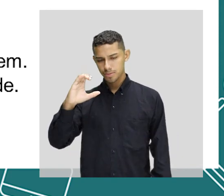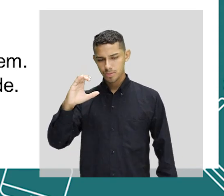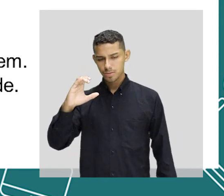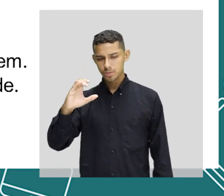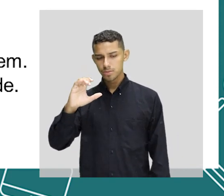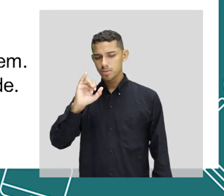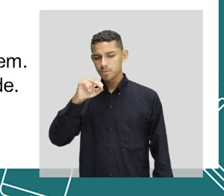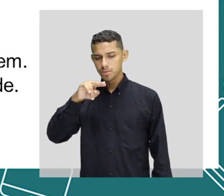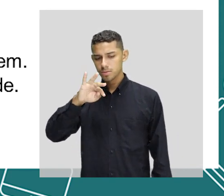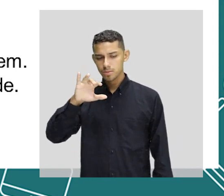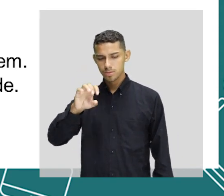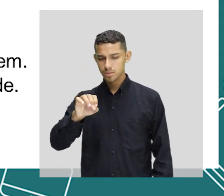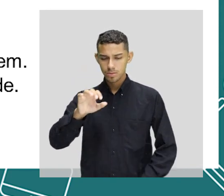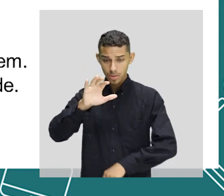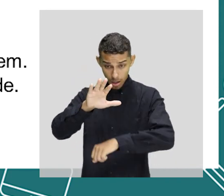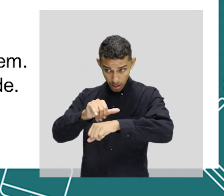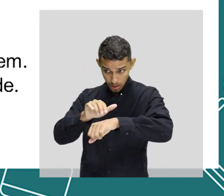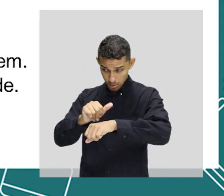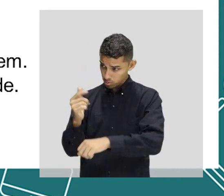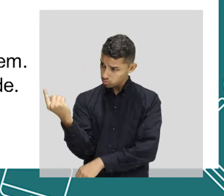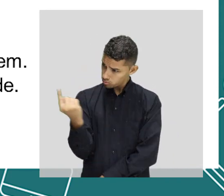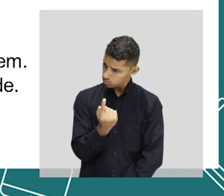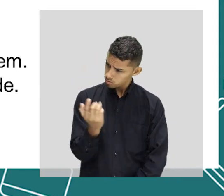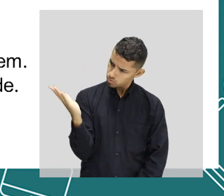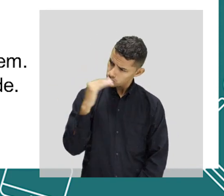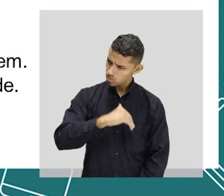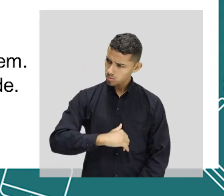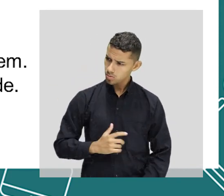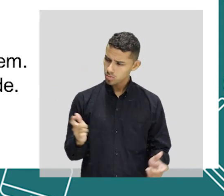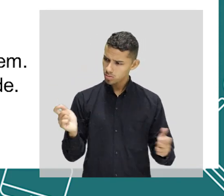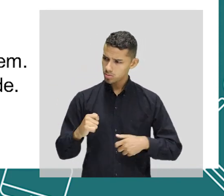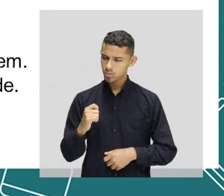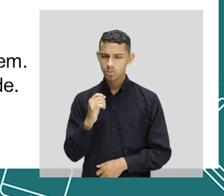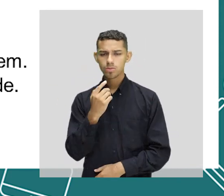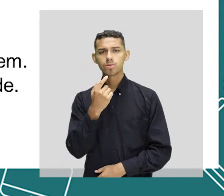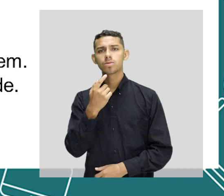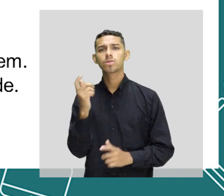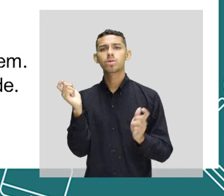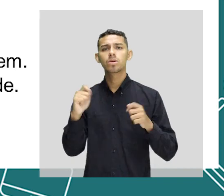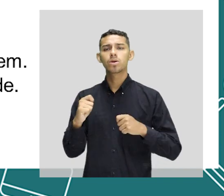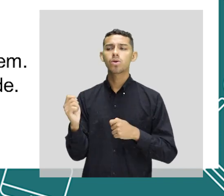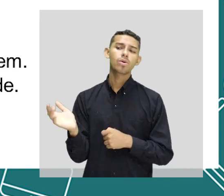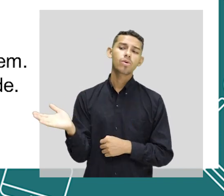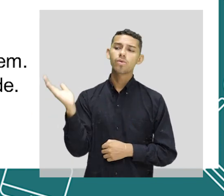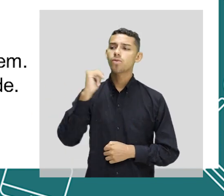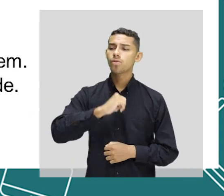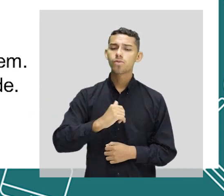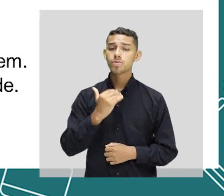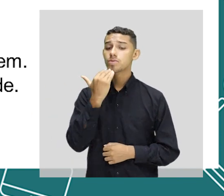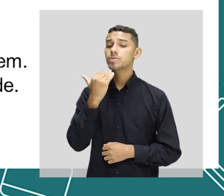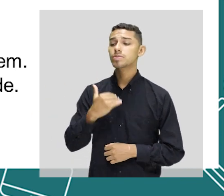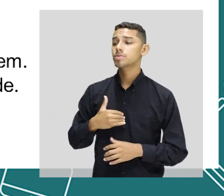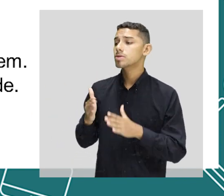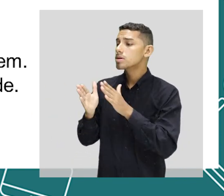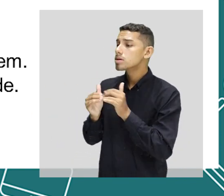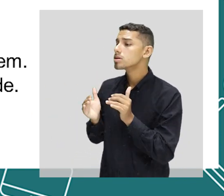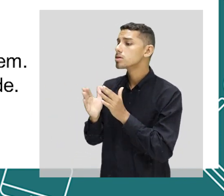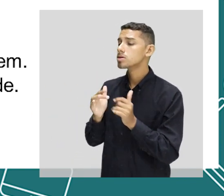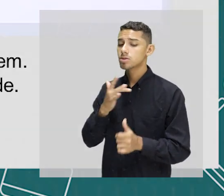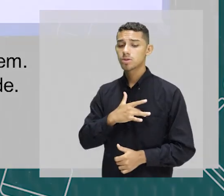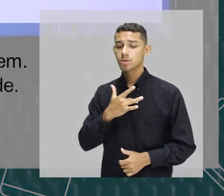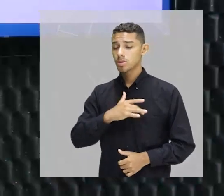ela chama o interlocutor a participar, né? Inclusive, ele faz o uso do vocativo, né? Ele vai invocando,